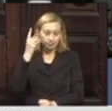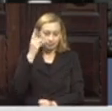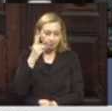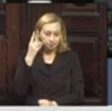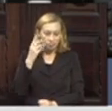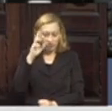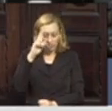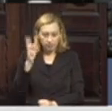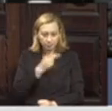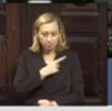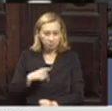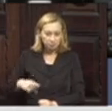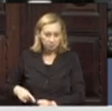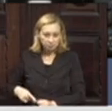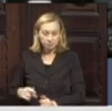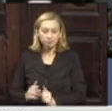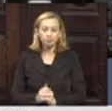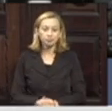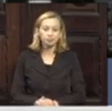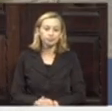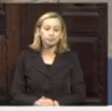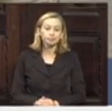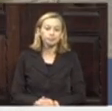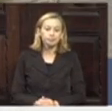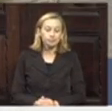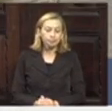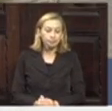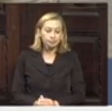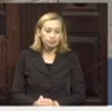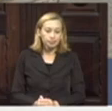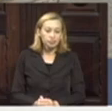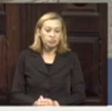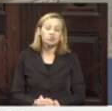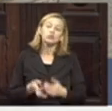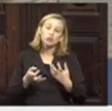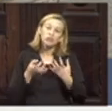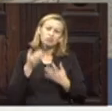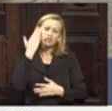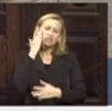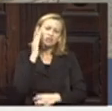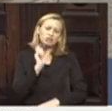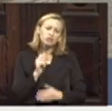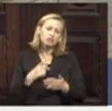sendo respeitados. E olha que o Ministério Público nem poder é.